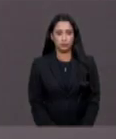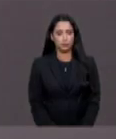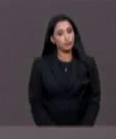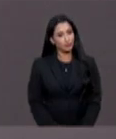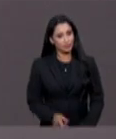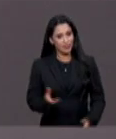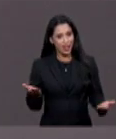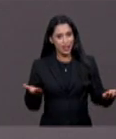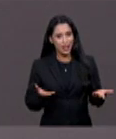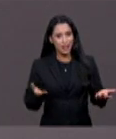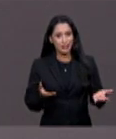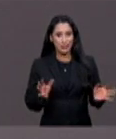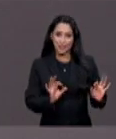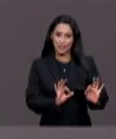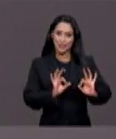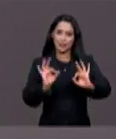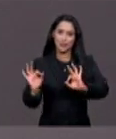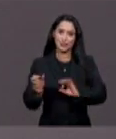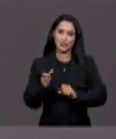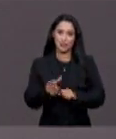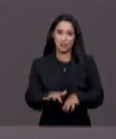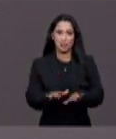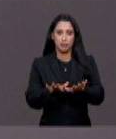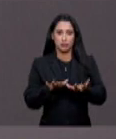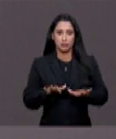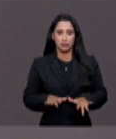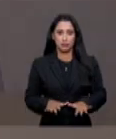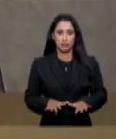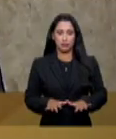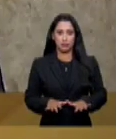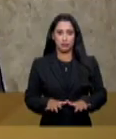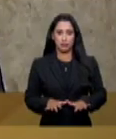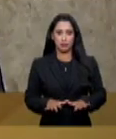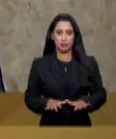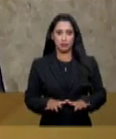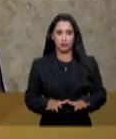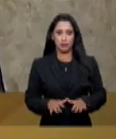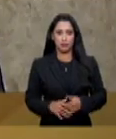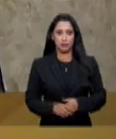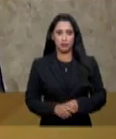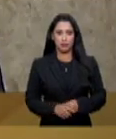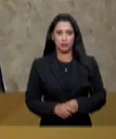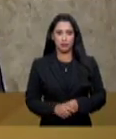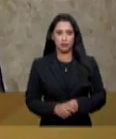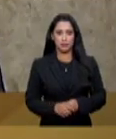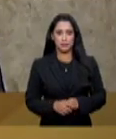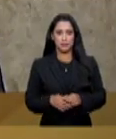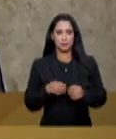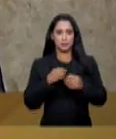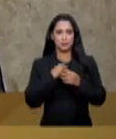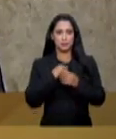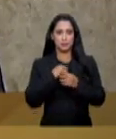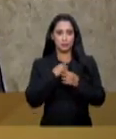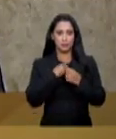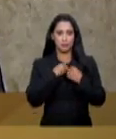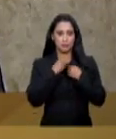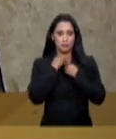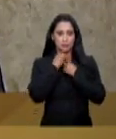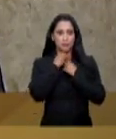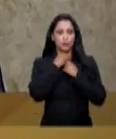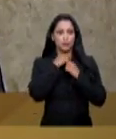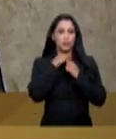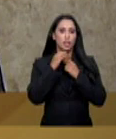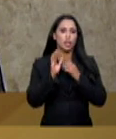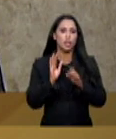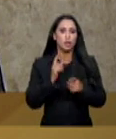Se acompanha a partir de agora, pelo Direto do Plenário, a segunda parte da sessão de hoje do STF. Ele nos ouvia bem, porque a conexão dele